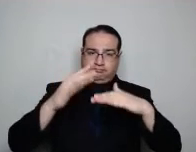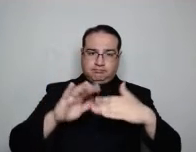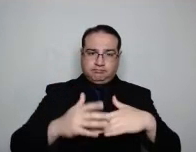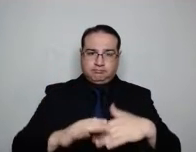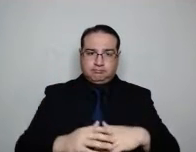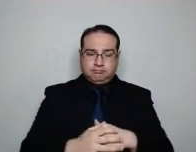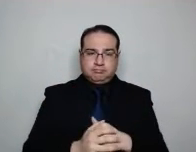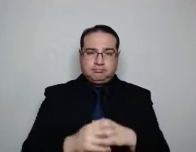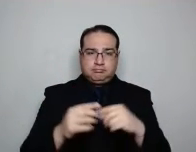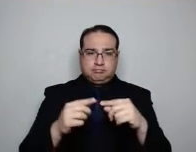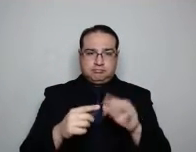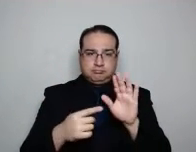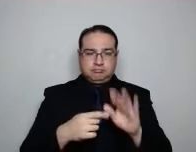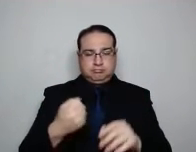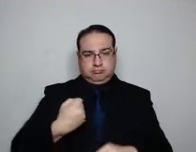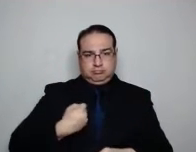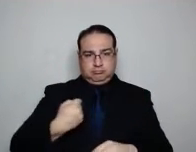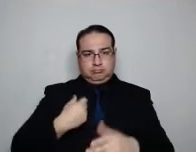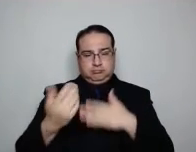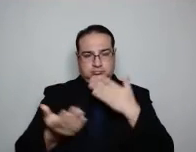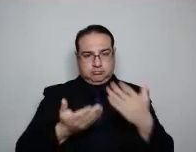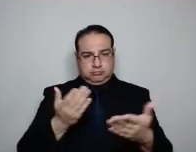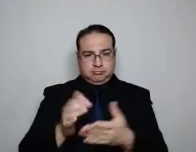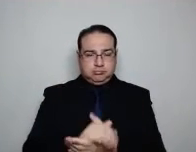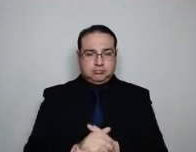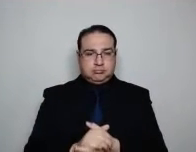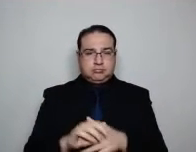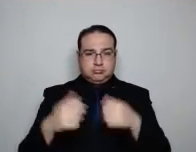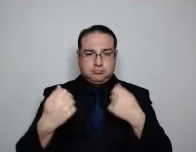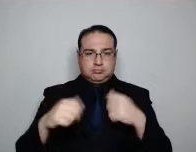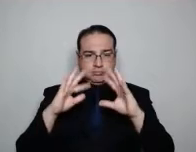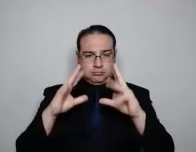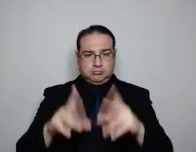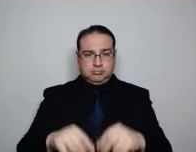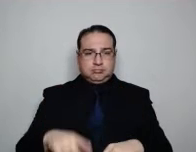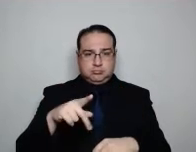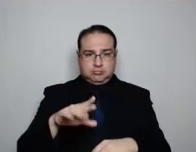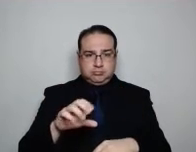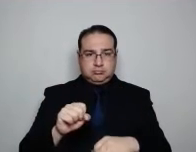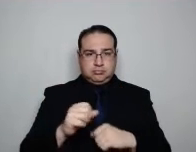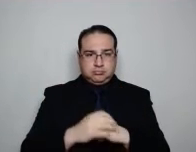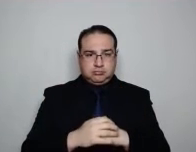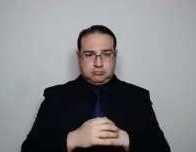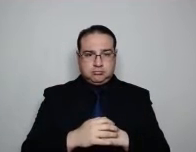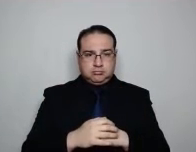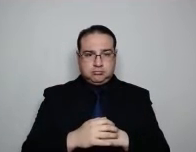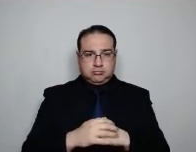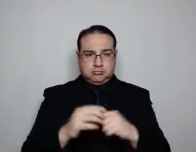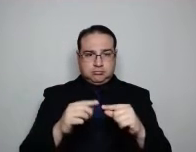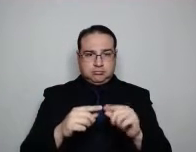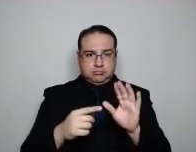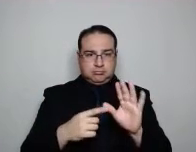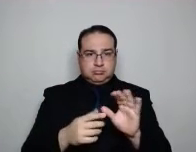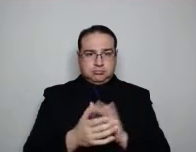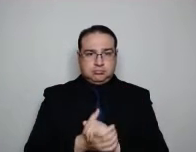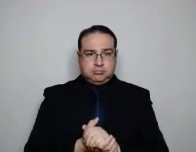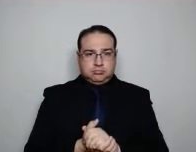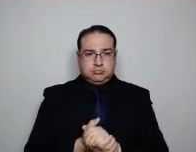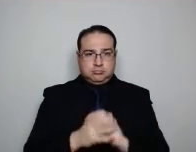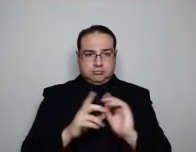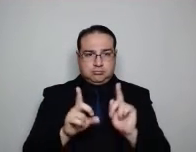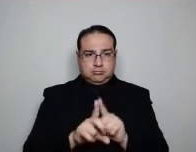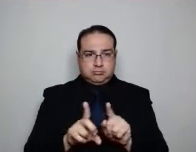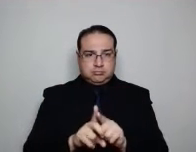crescimento do número de atendimentos. Então, é preciso que todos os planos façam o credenciamento e também que